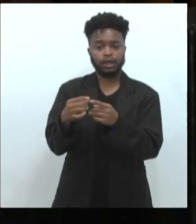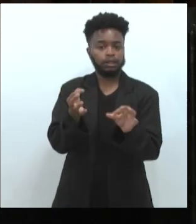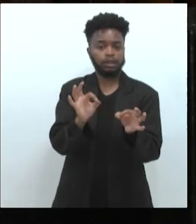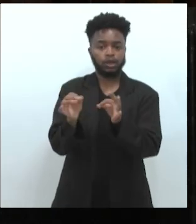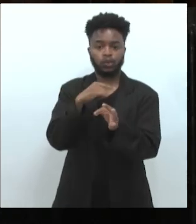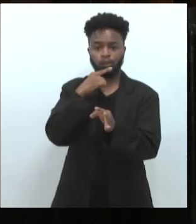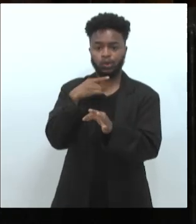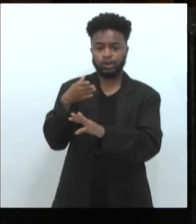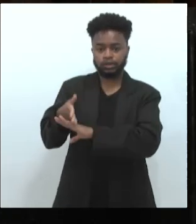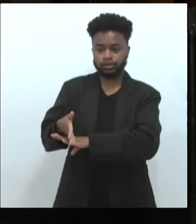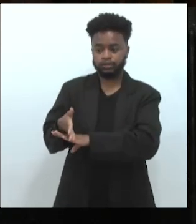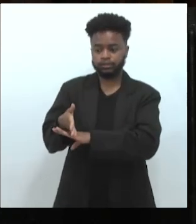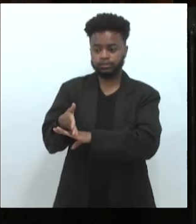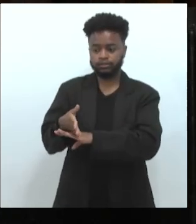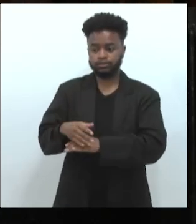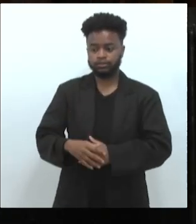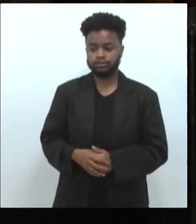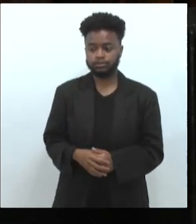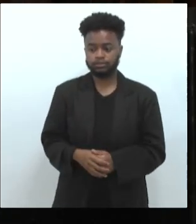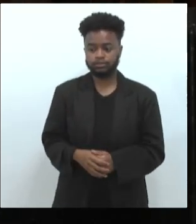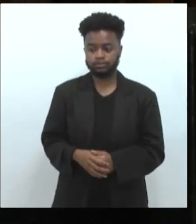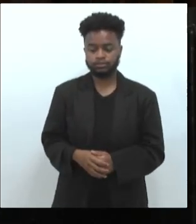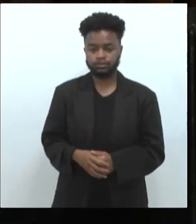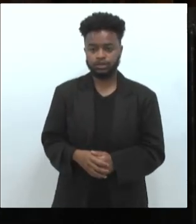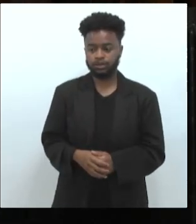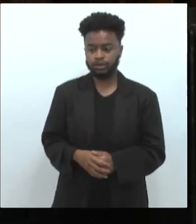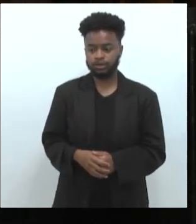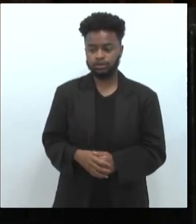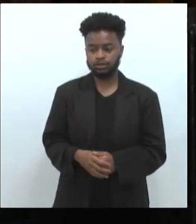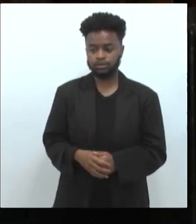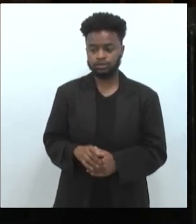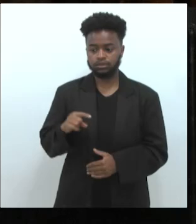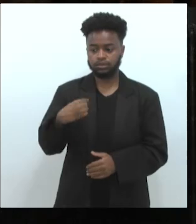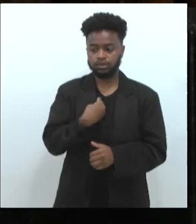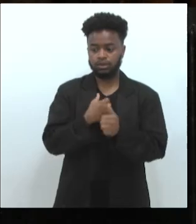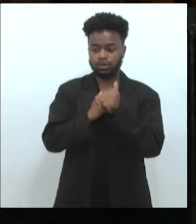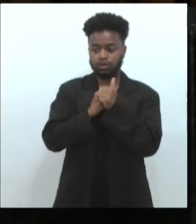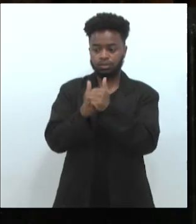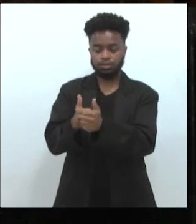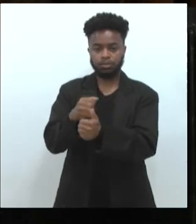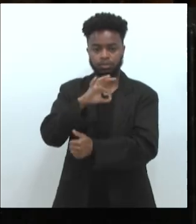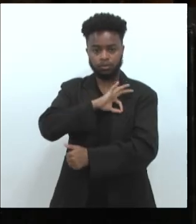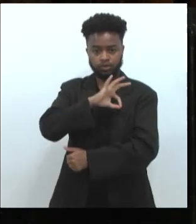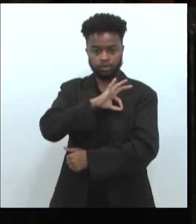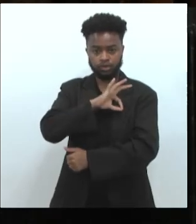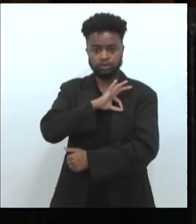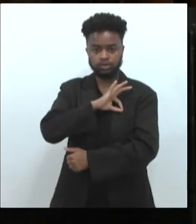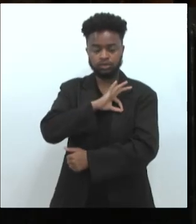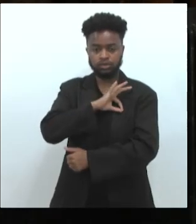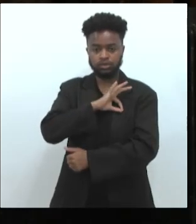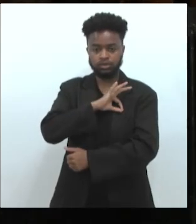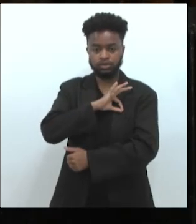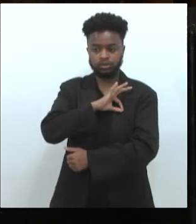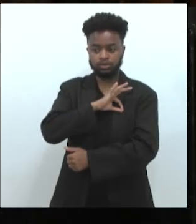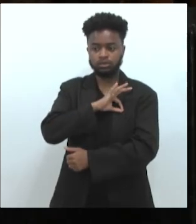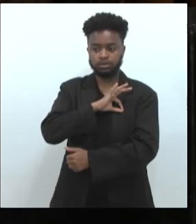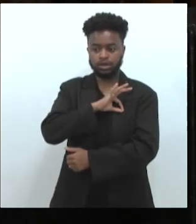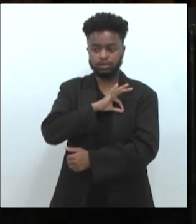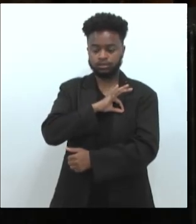entra. Nós temos acompanhado a ação da polícia na minha própria